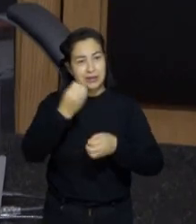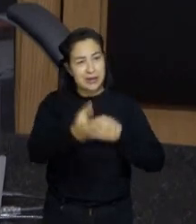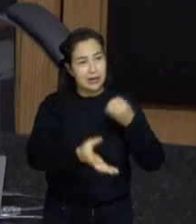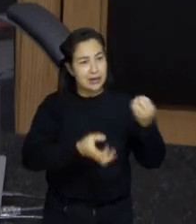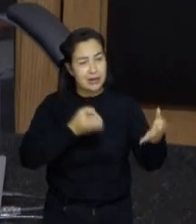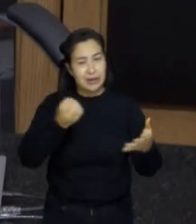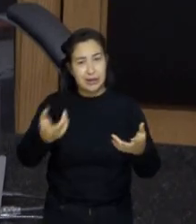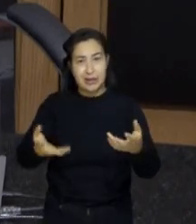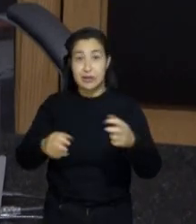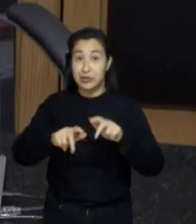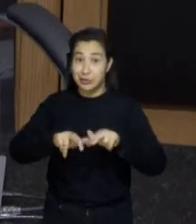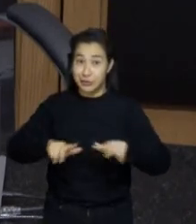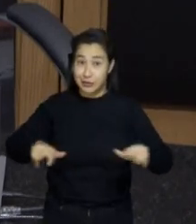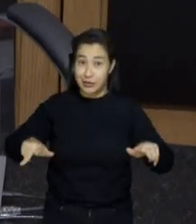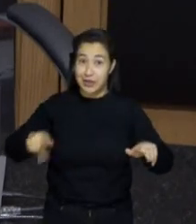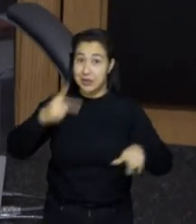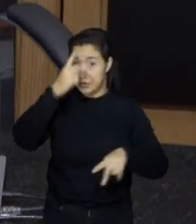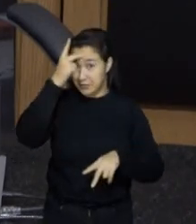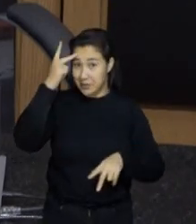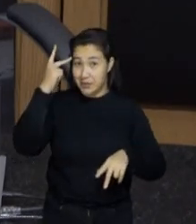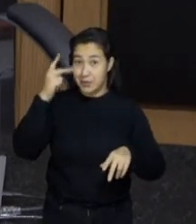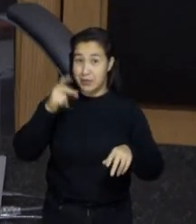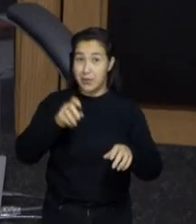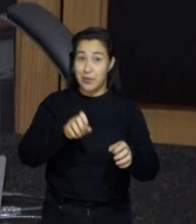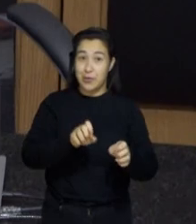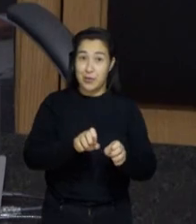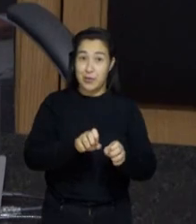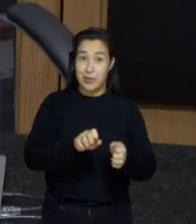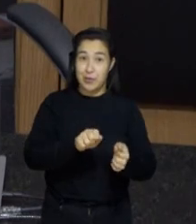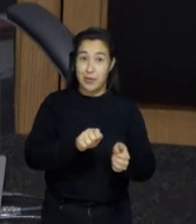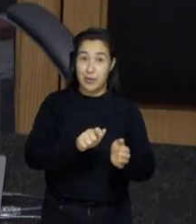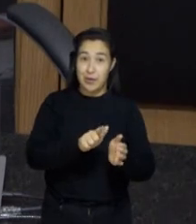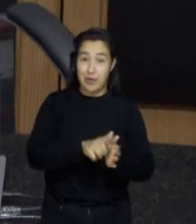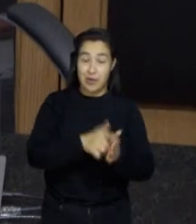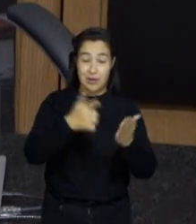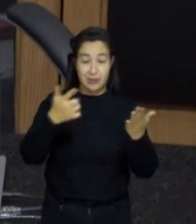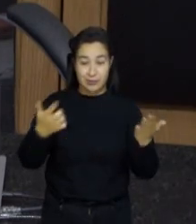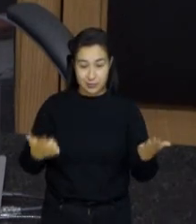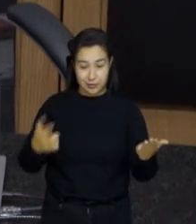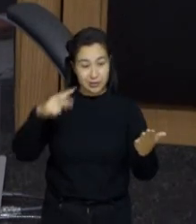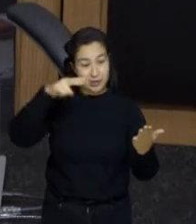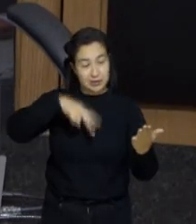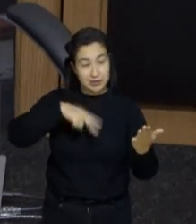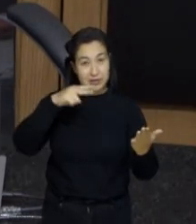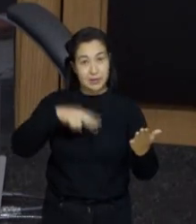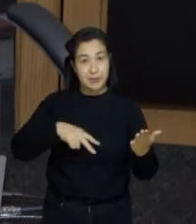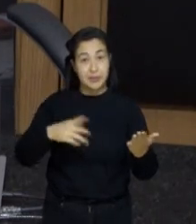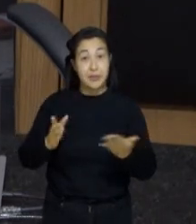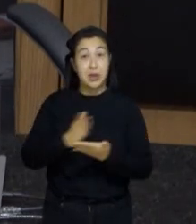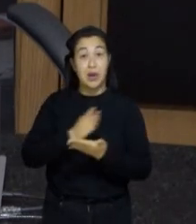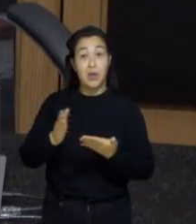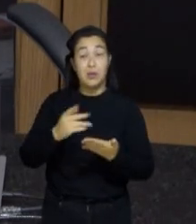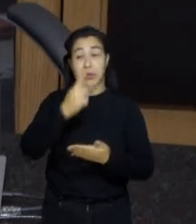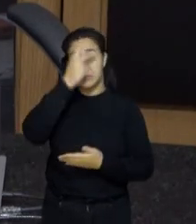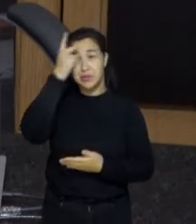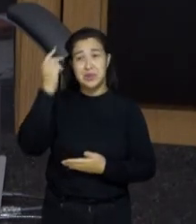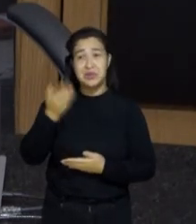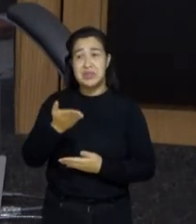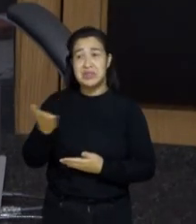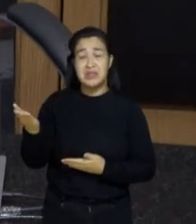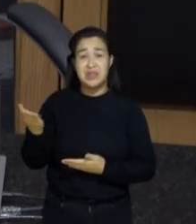a importância nesse momento, especialmente, que as pessoas estão completamente perdidas sobre acesso à informação.